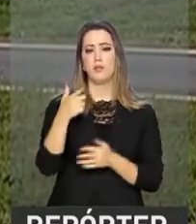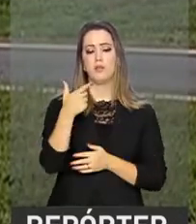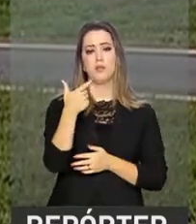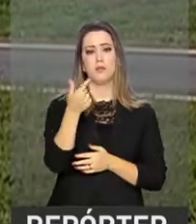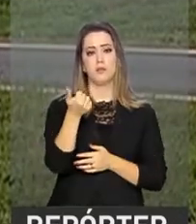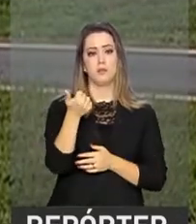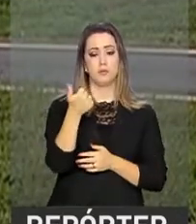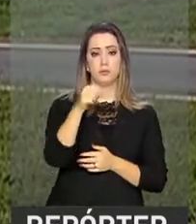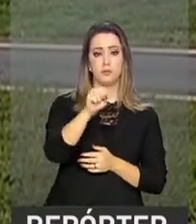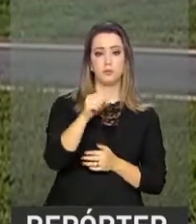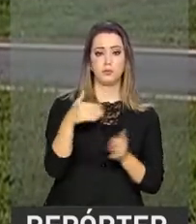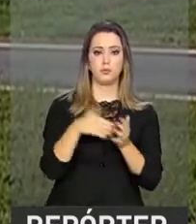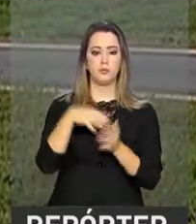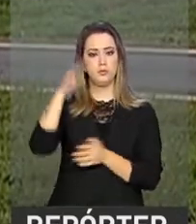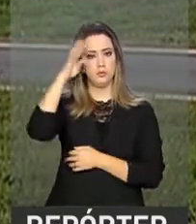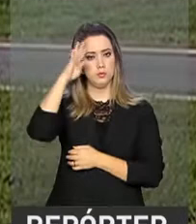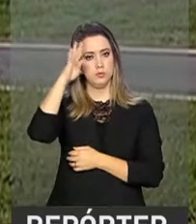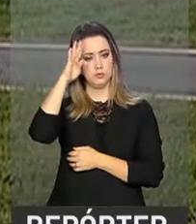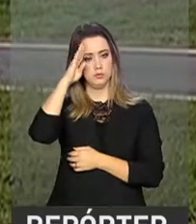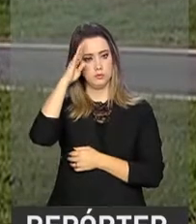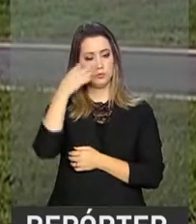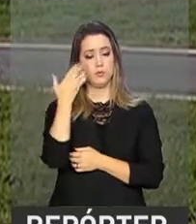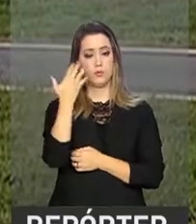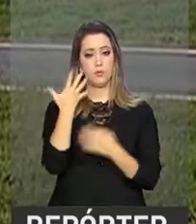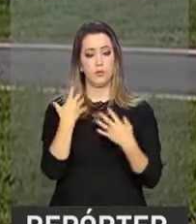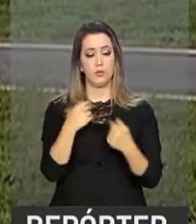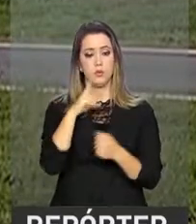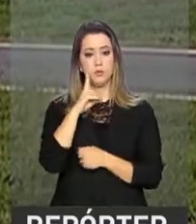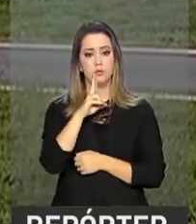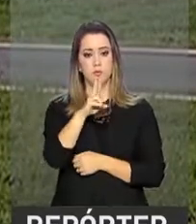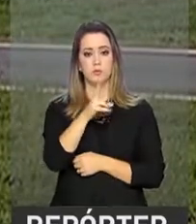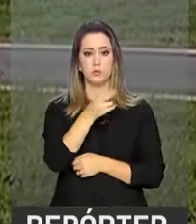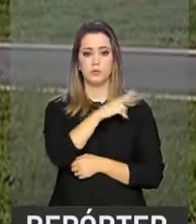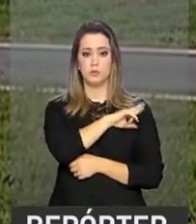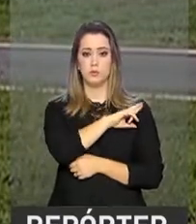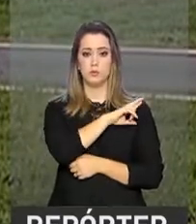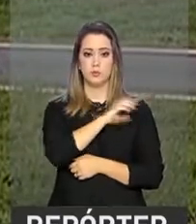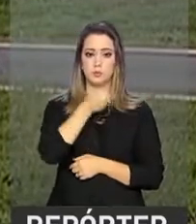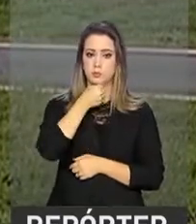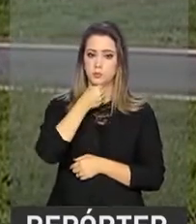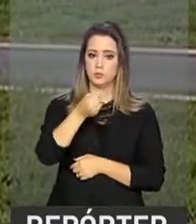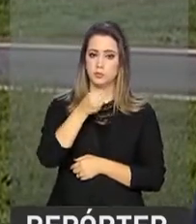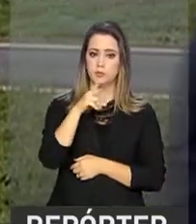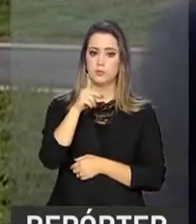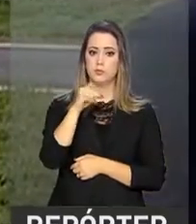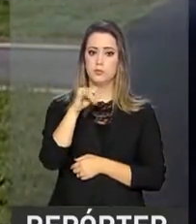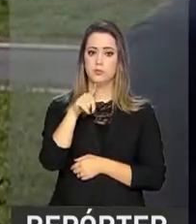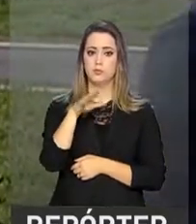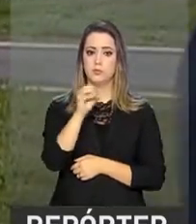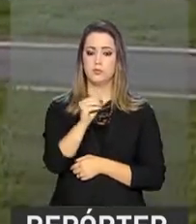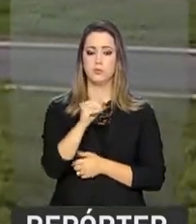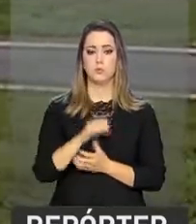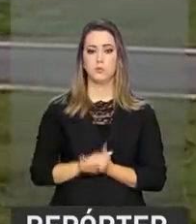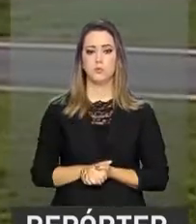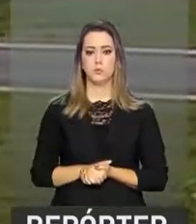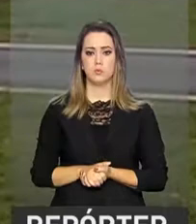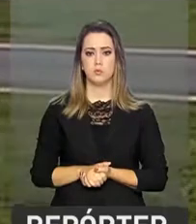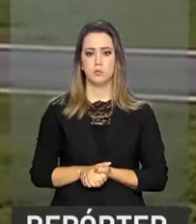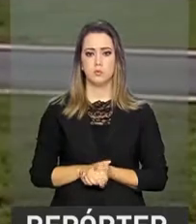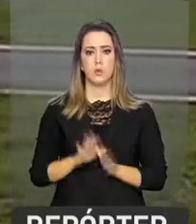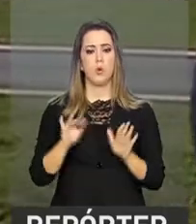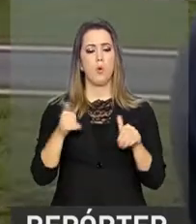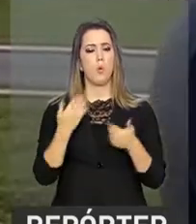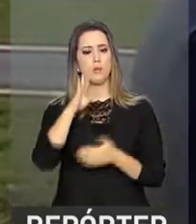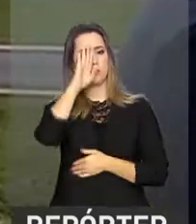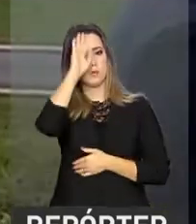2018, que vai até quarta-feira de cinzas. Eu estou aqui com o porta-voz da PRF, Diego Brandão. Diego, conta pra gente quais são